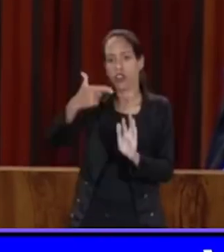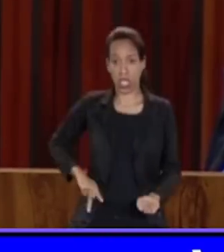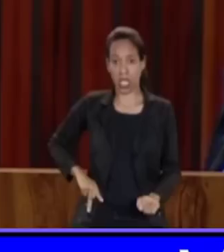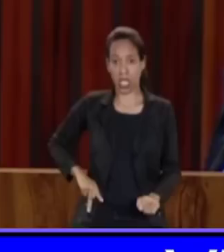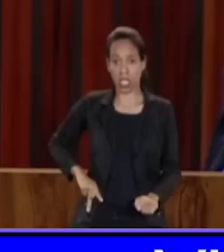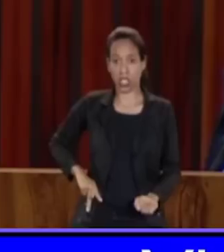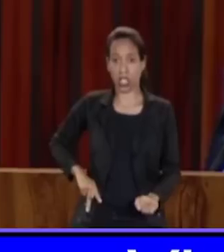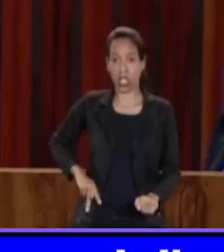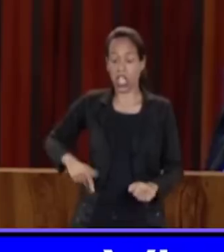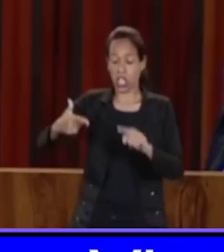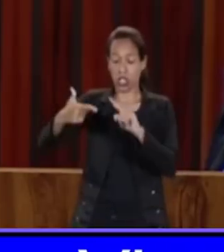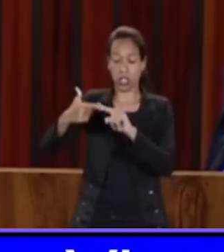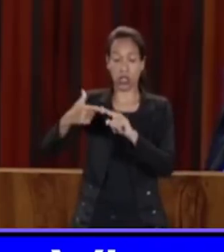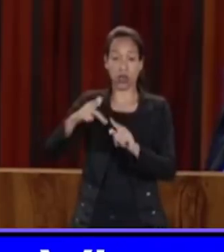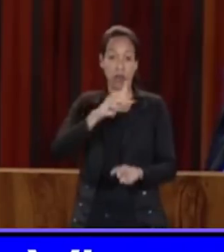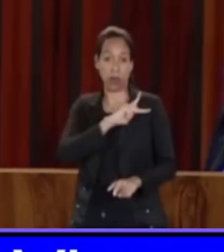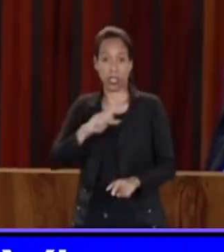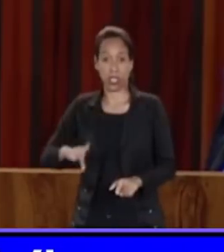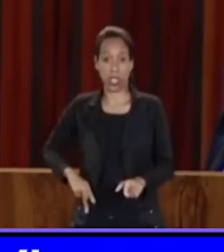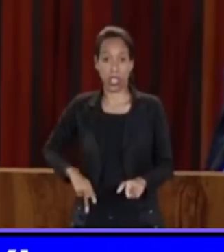reeleição.